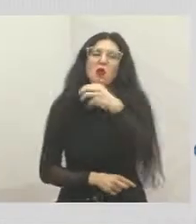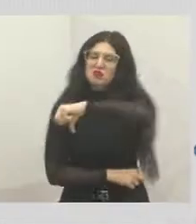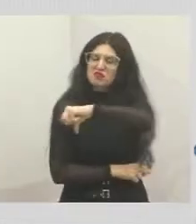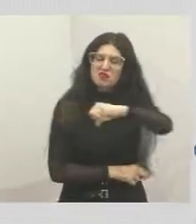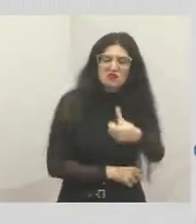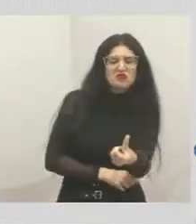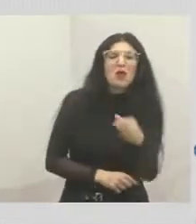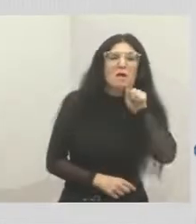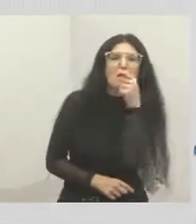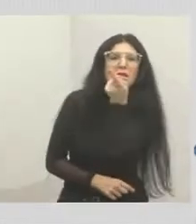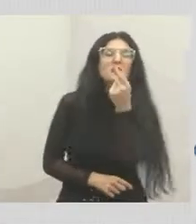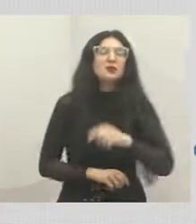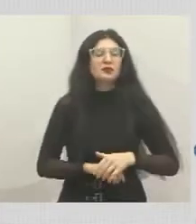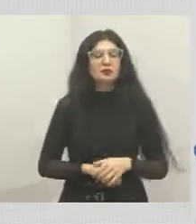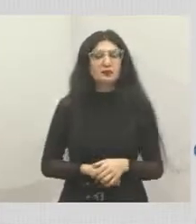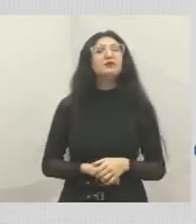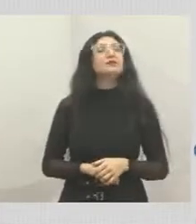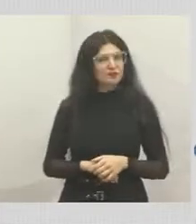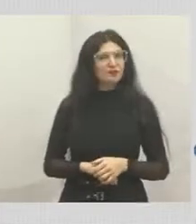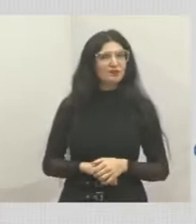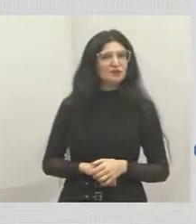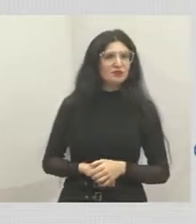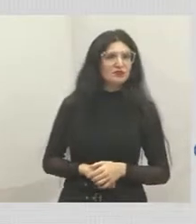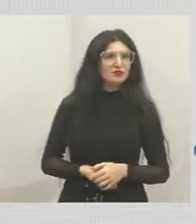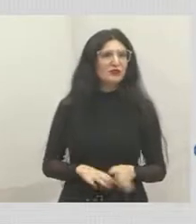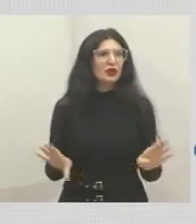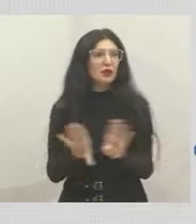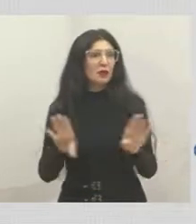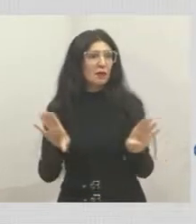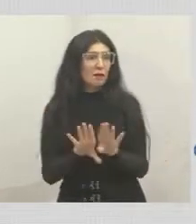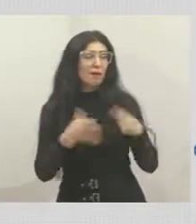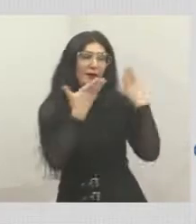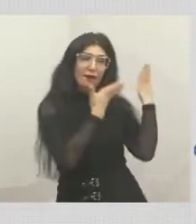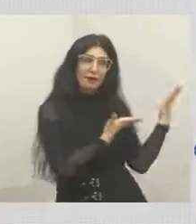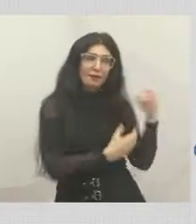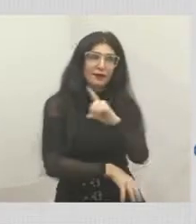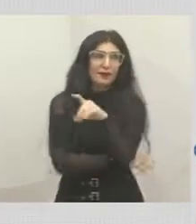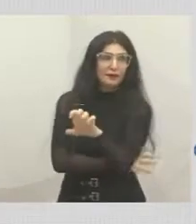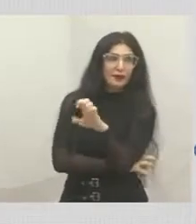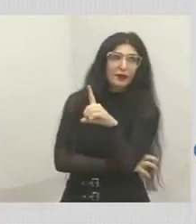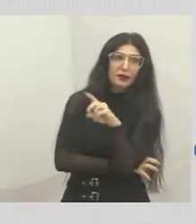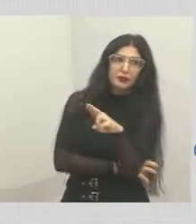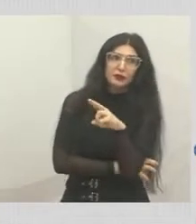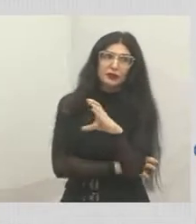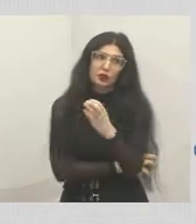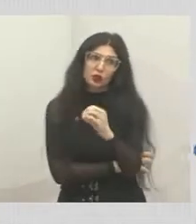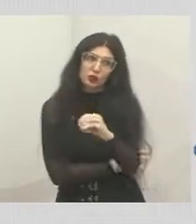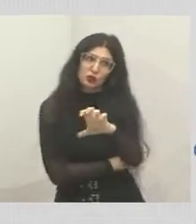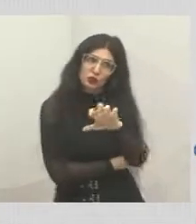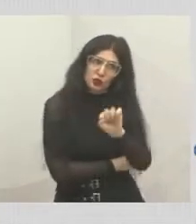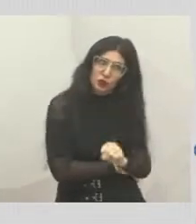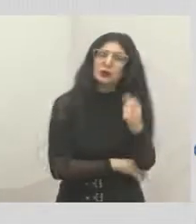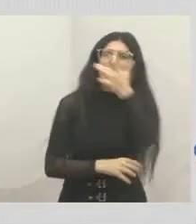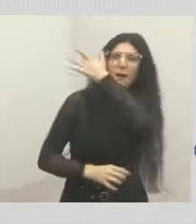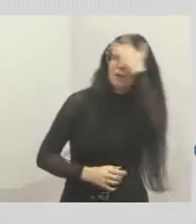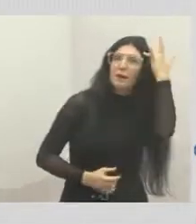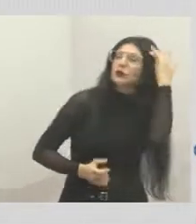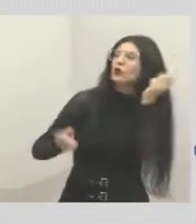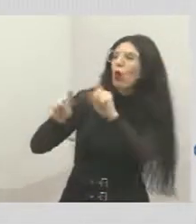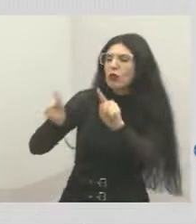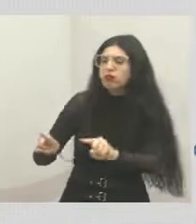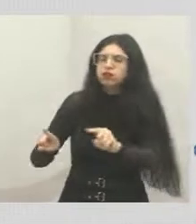970.996.000, na qual temos as deduções pertinentes, que são contribuição do servidor para o plano